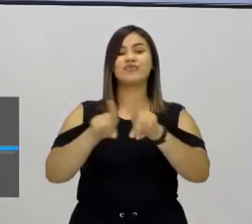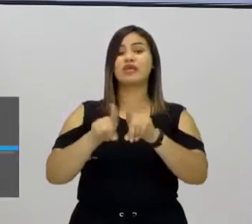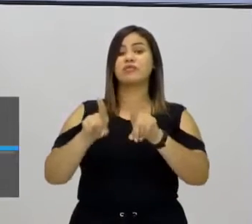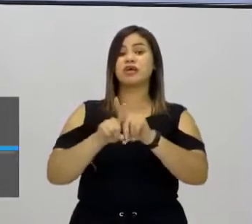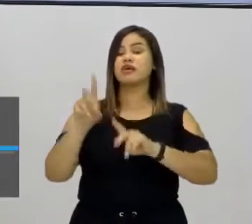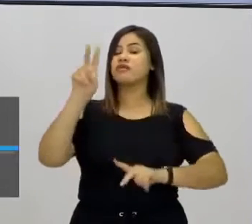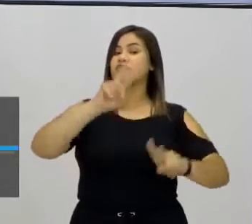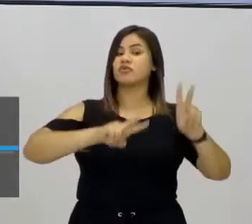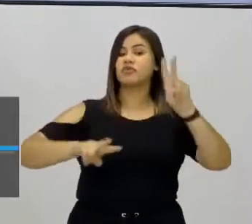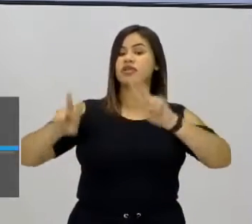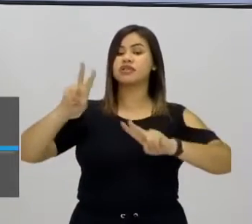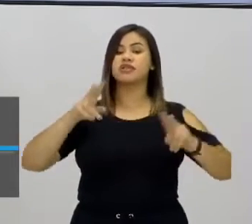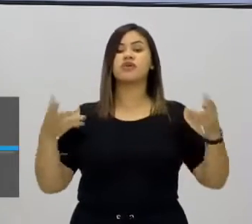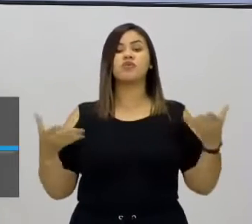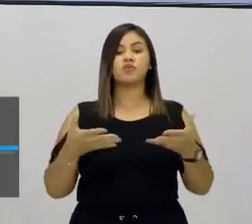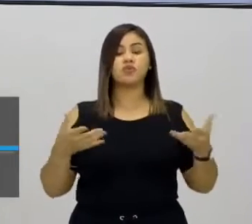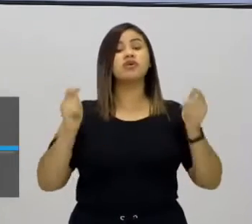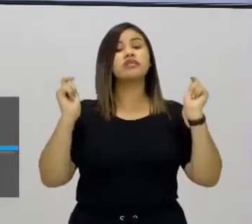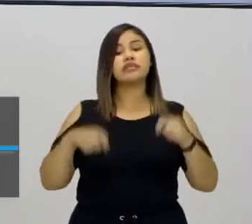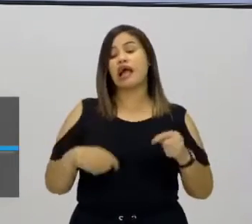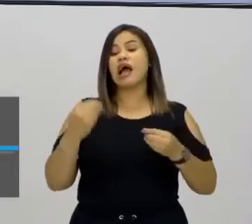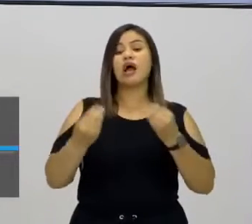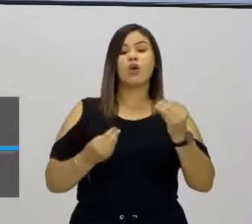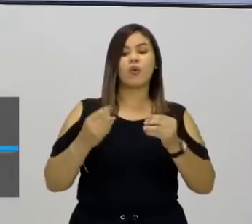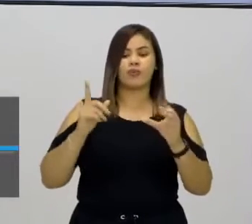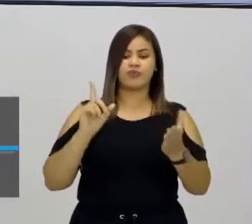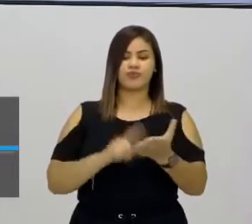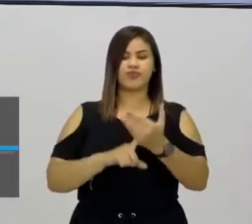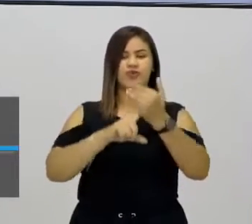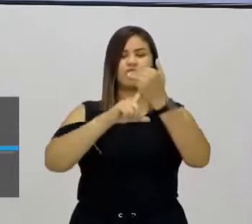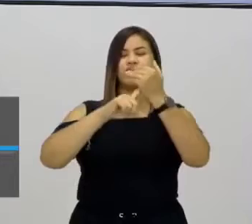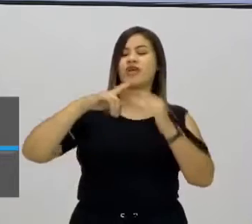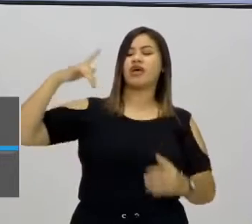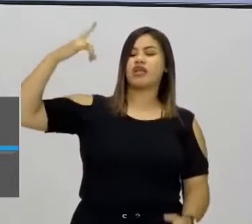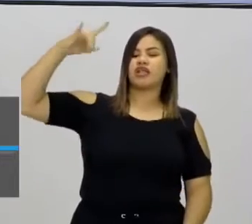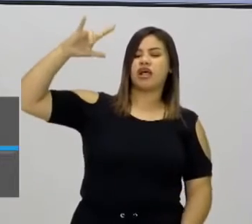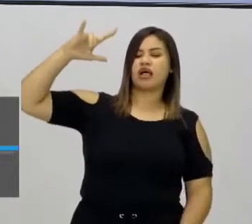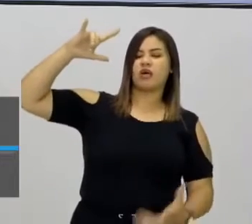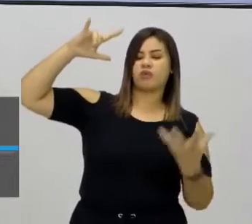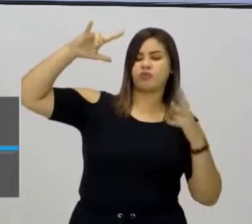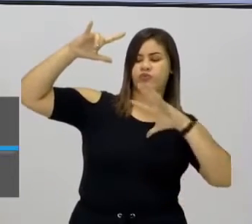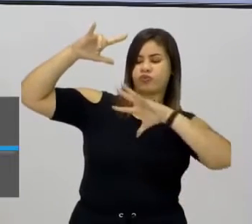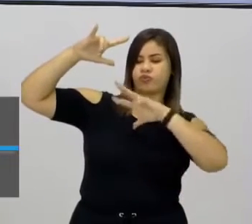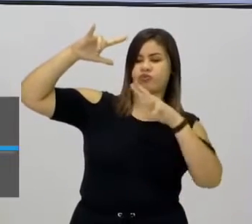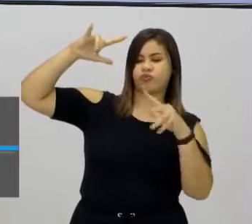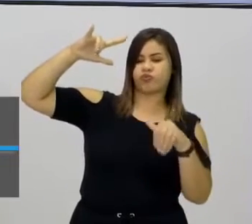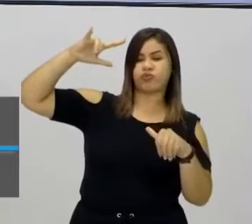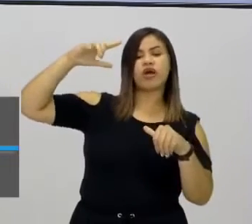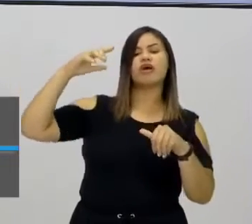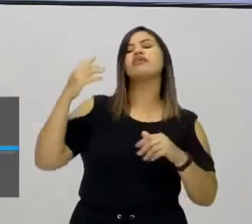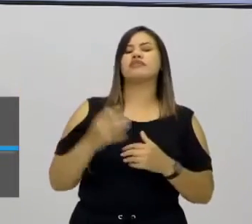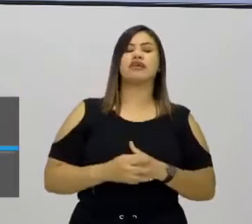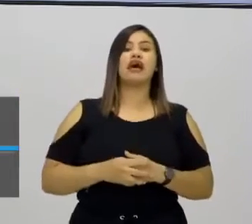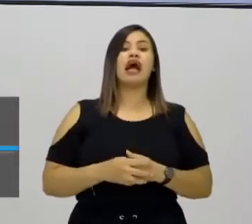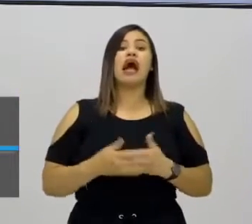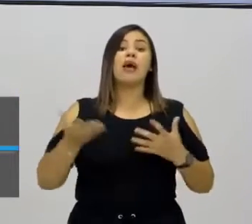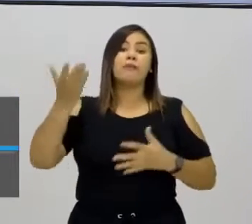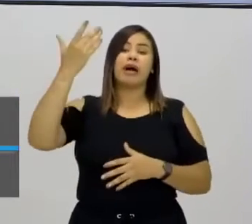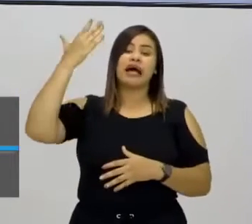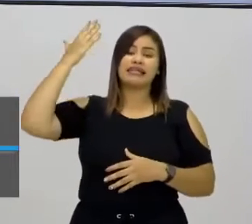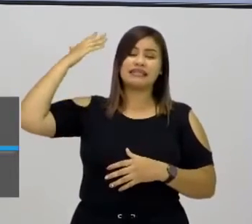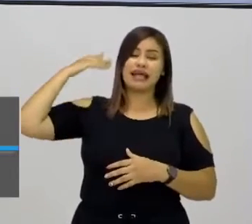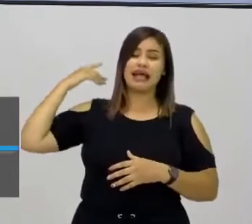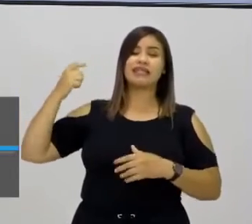essa visualização hoje através da tecnologia, né, com as imagens de satélites, né, que tempo mais rápido, né, antigamente tinha que